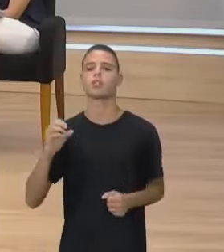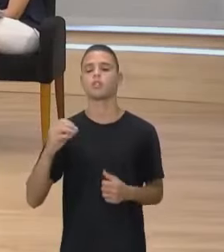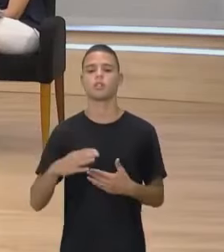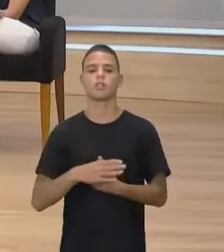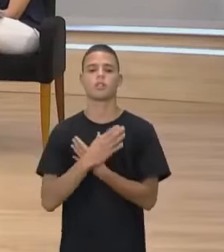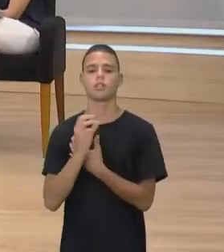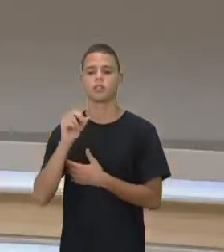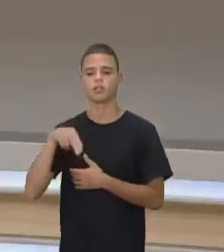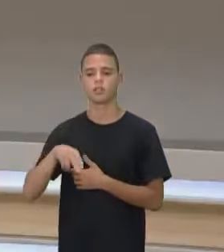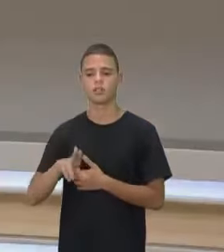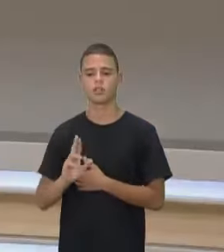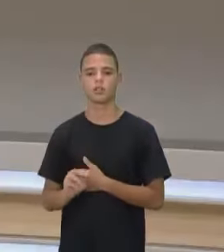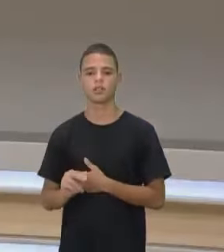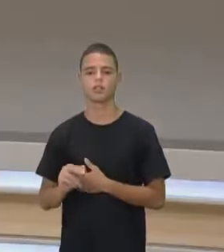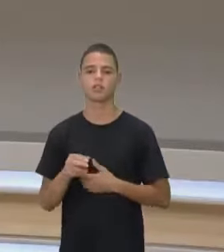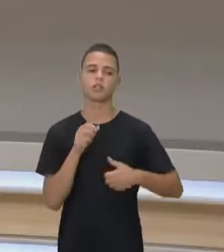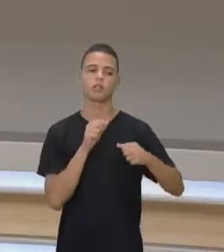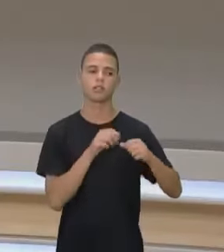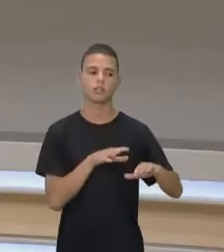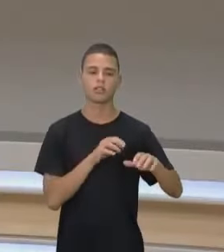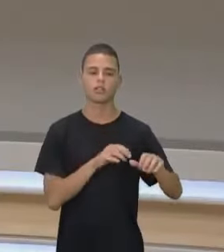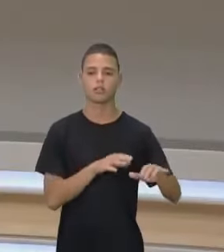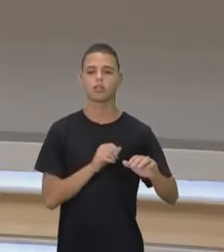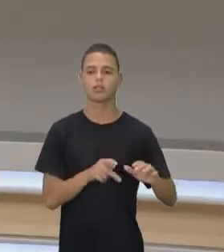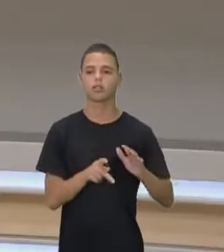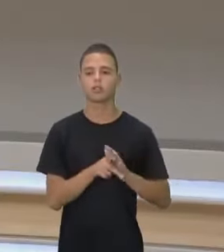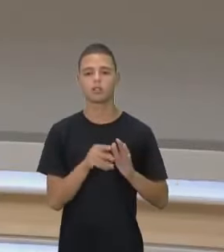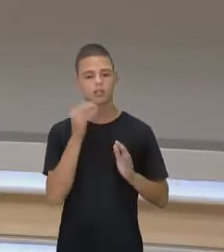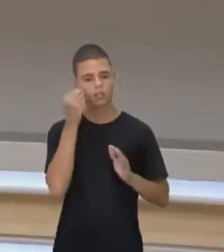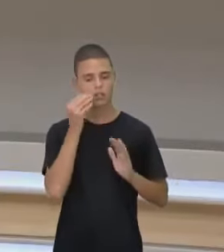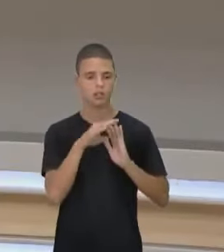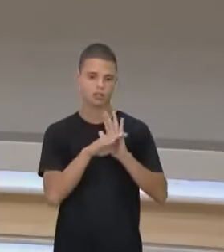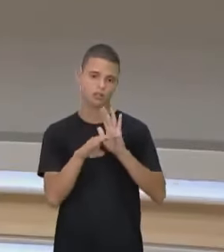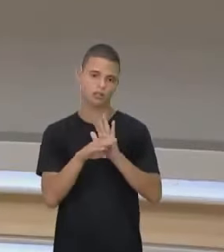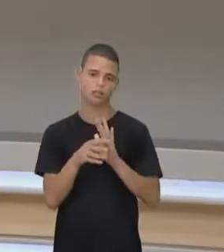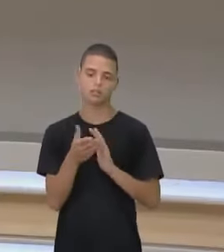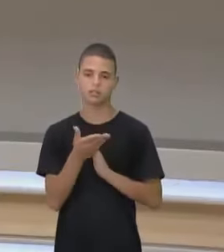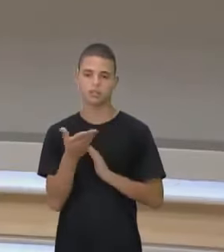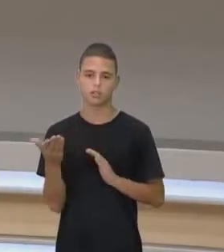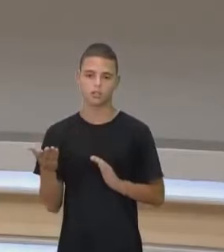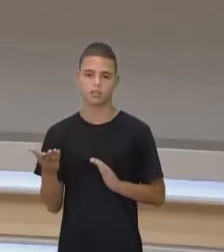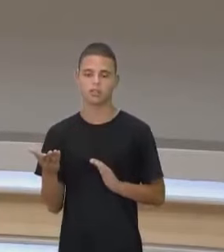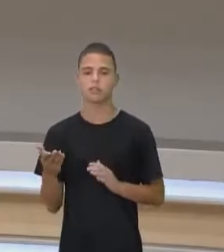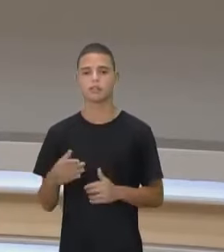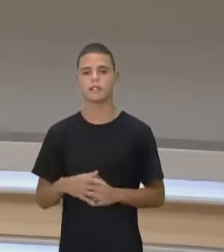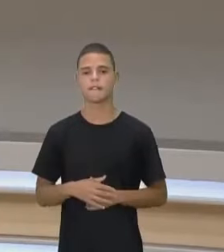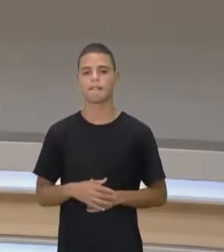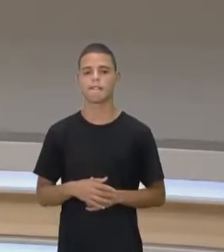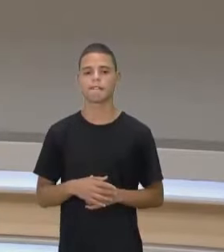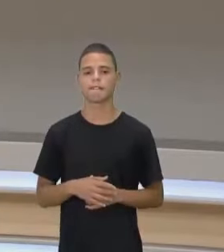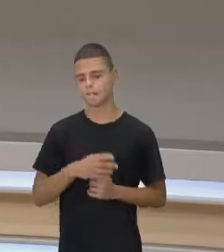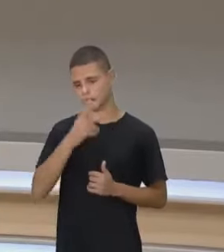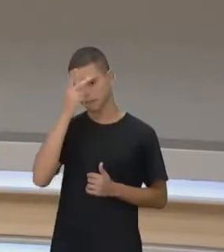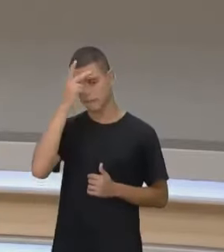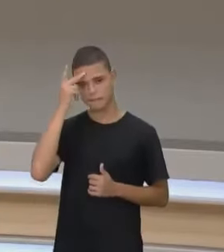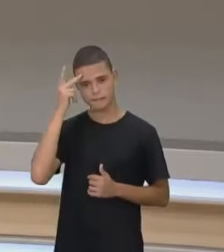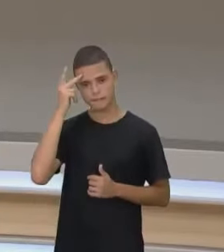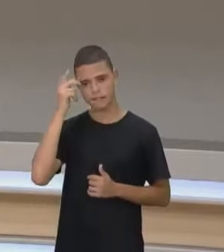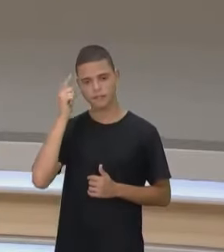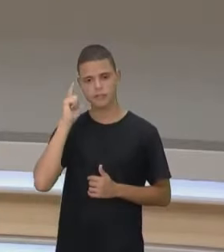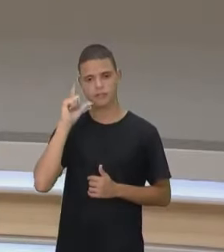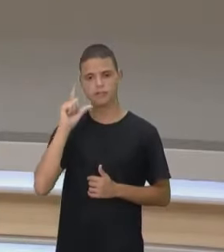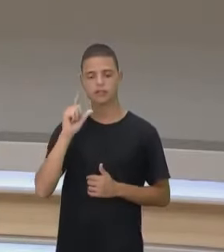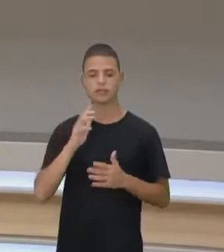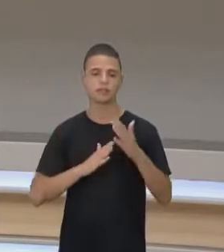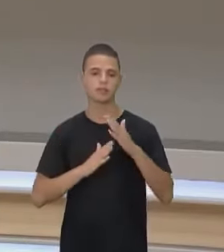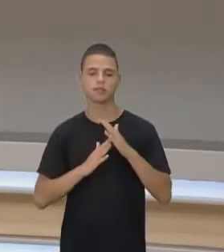houve uma ajuda para que se mantesse um mínimo, né, de coesão no tal do tecido social, né, para que as pessoas tivessem um mínimo de